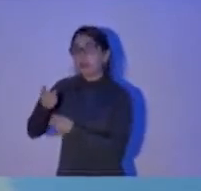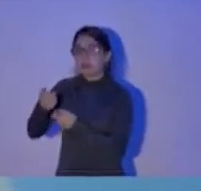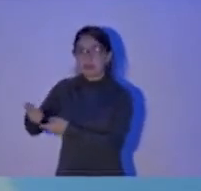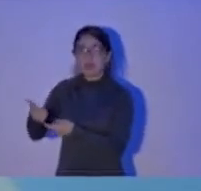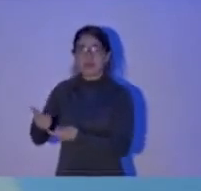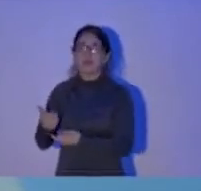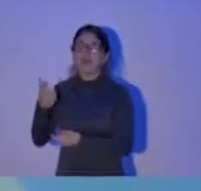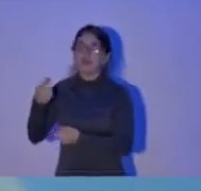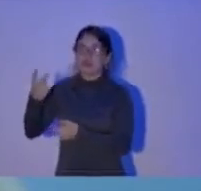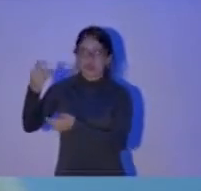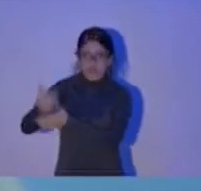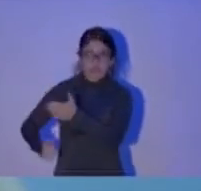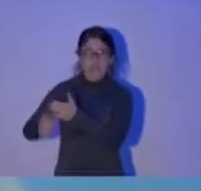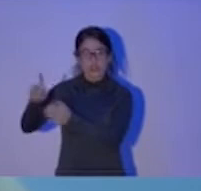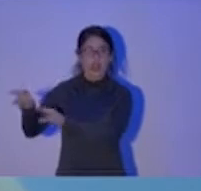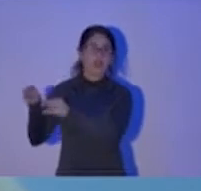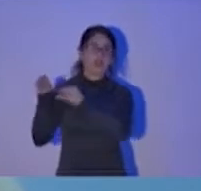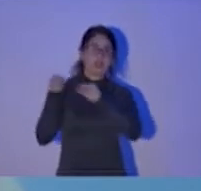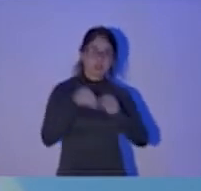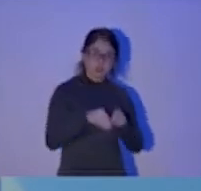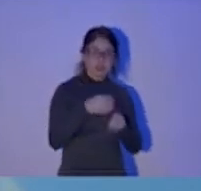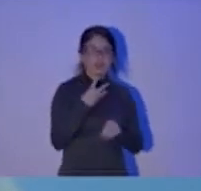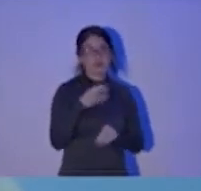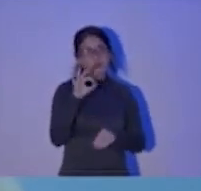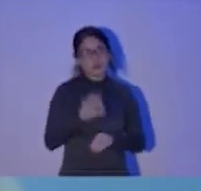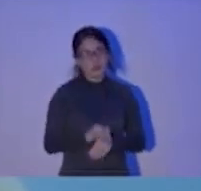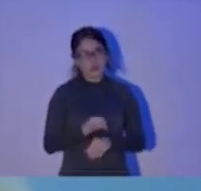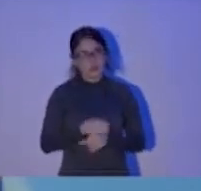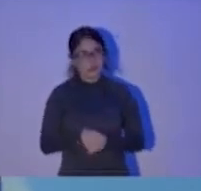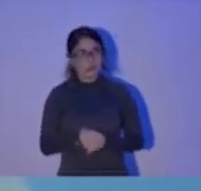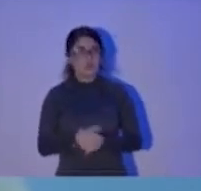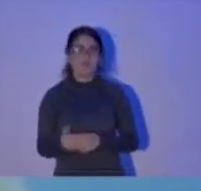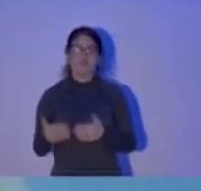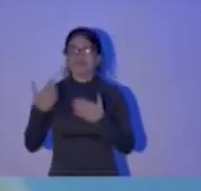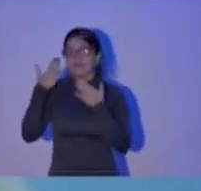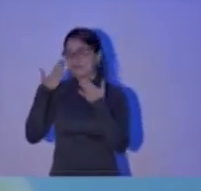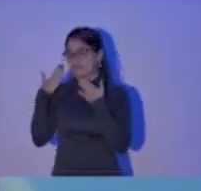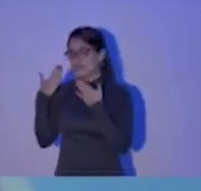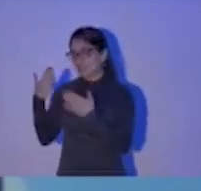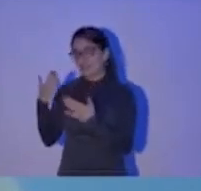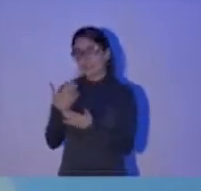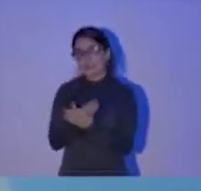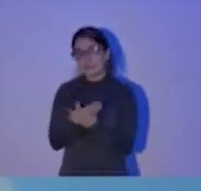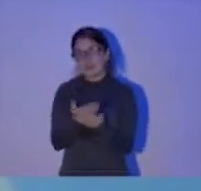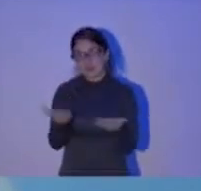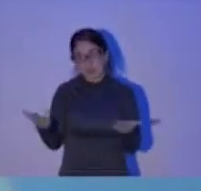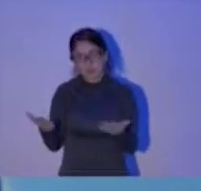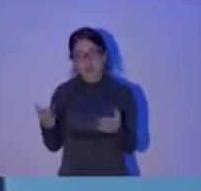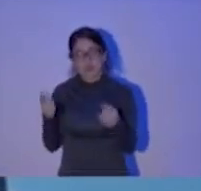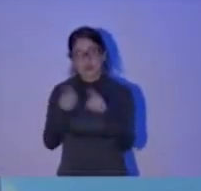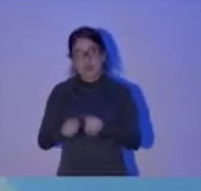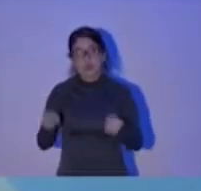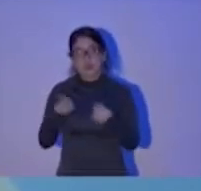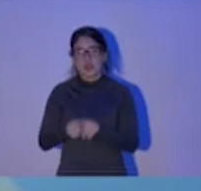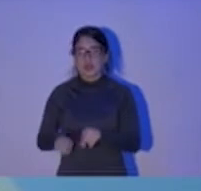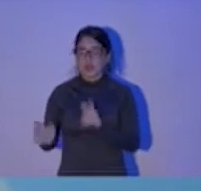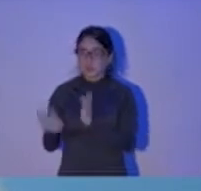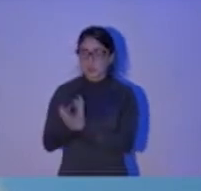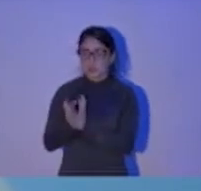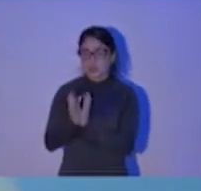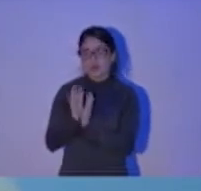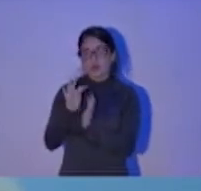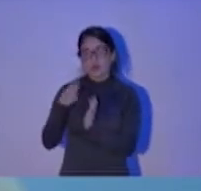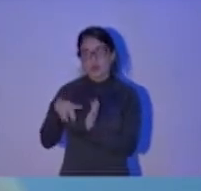vai sair esse dinheiro. E aí, por fim, não posso deixar de agradecer imensamente a todos que fazem parte do time da Fundação,